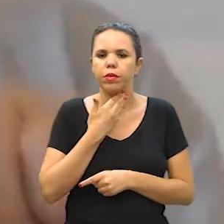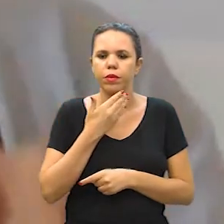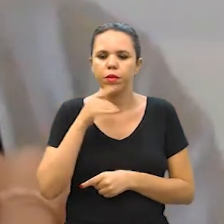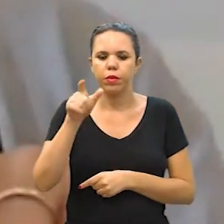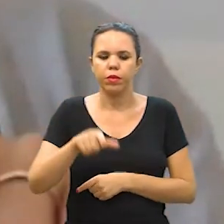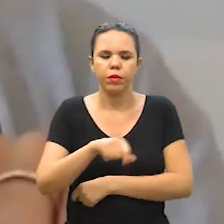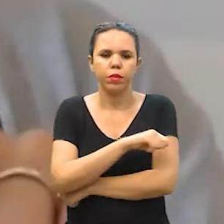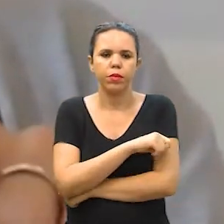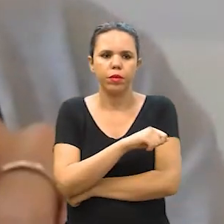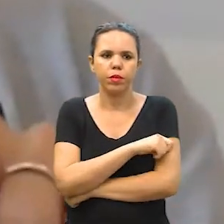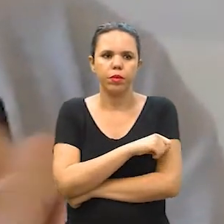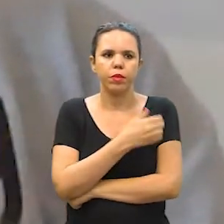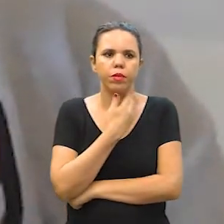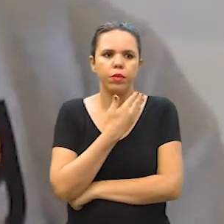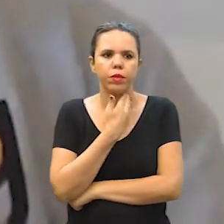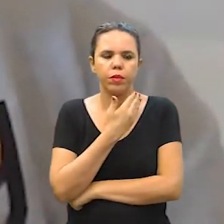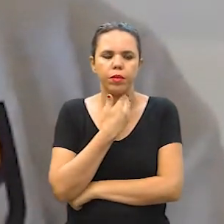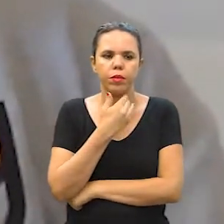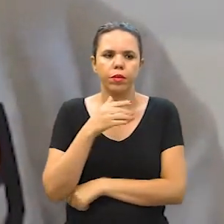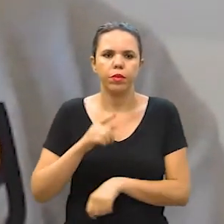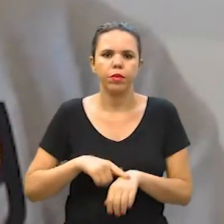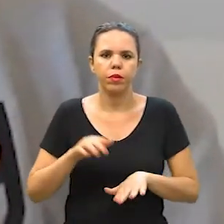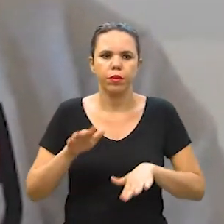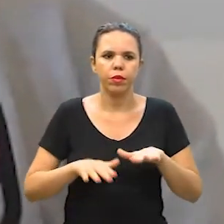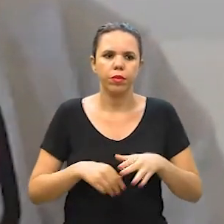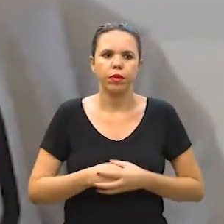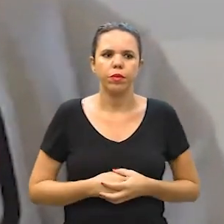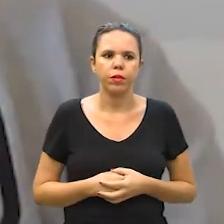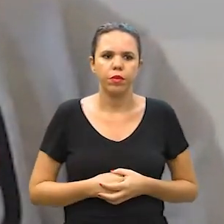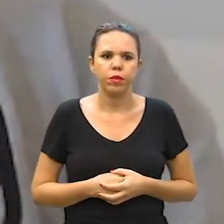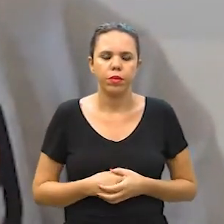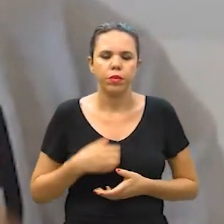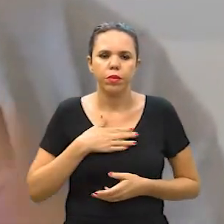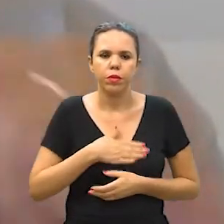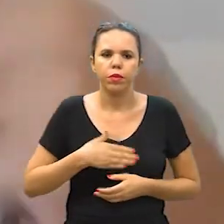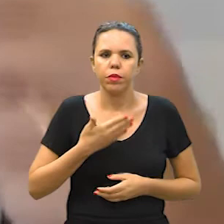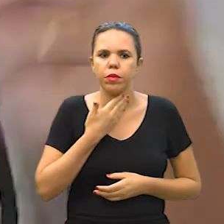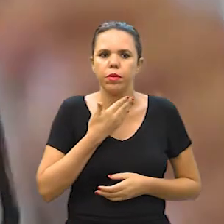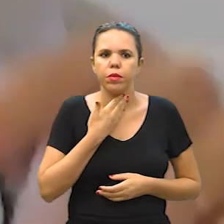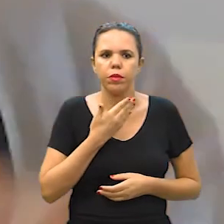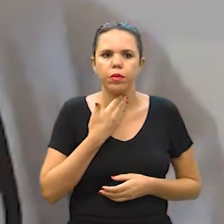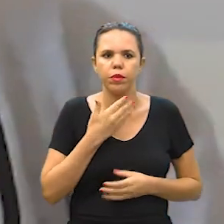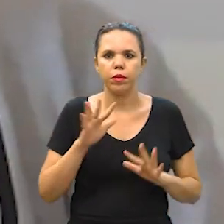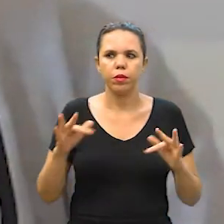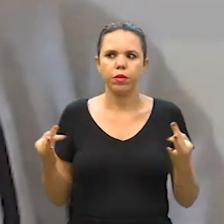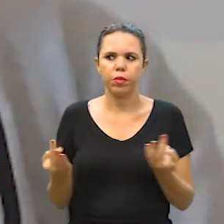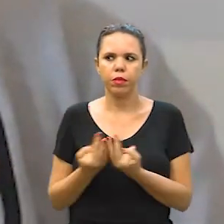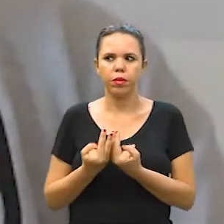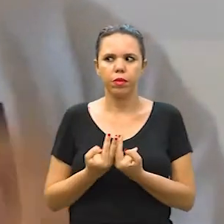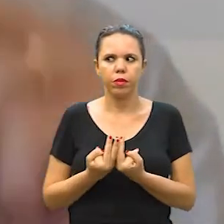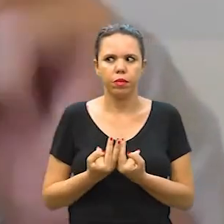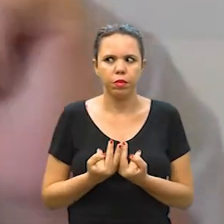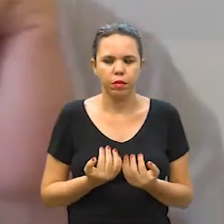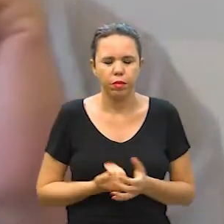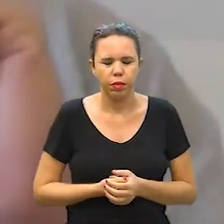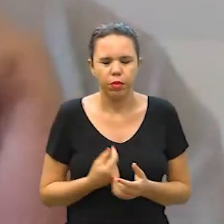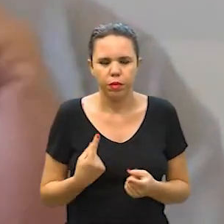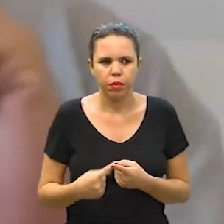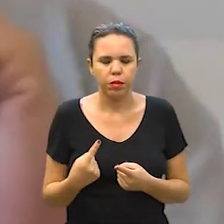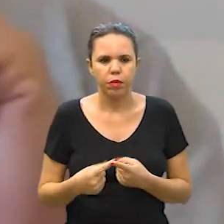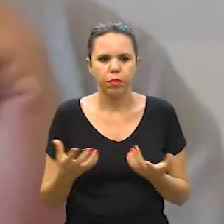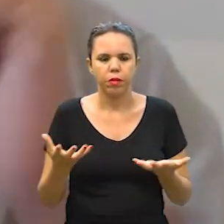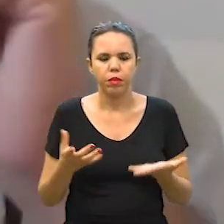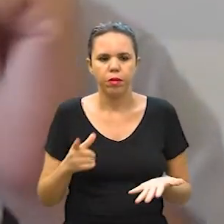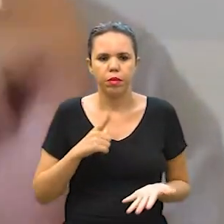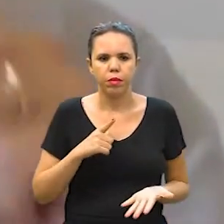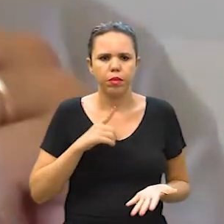aquele aluno. Em alguns casos, eles gostam de conversar até com os pais, porque eles